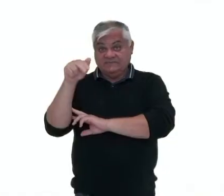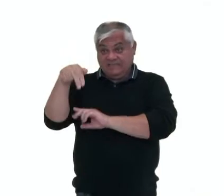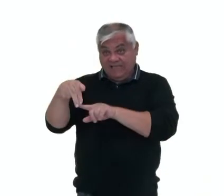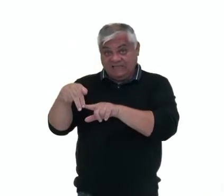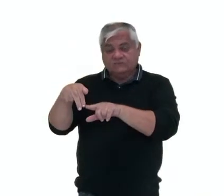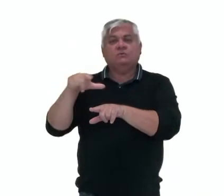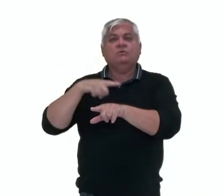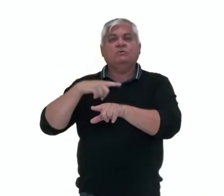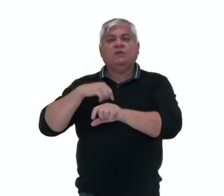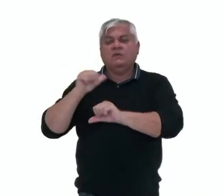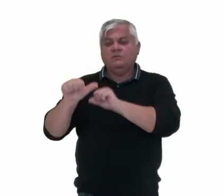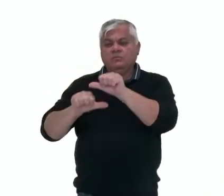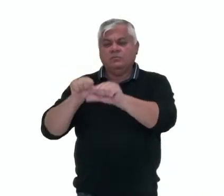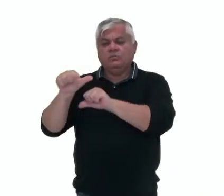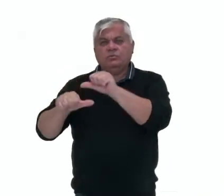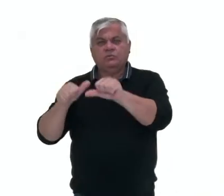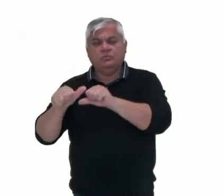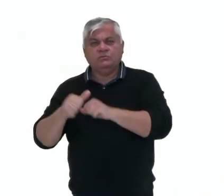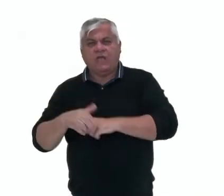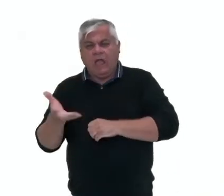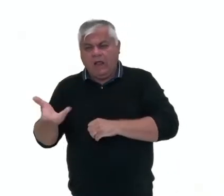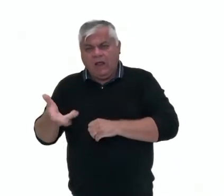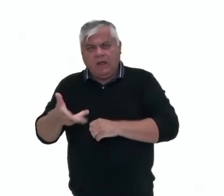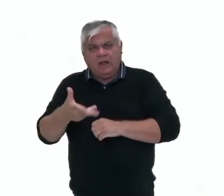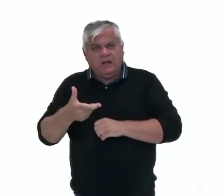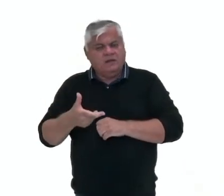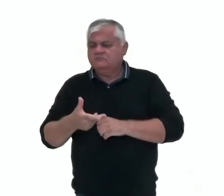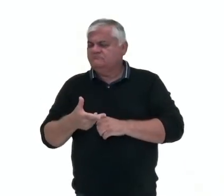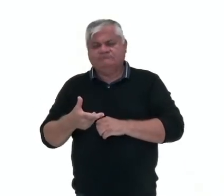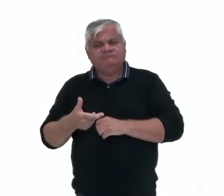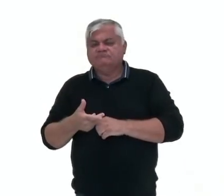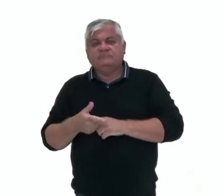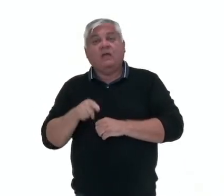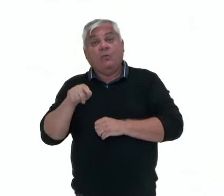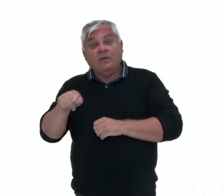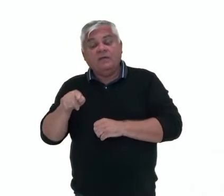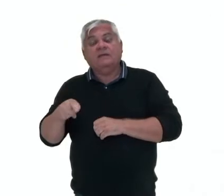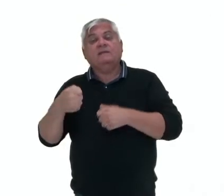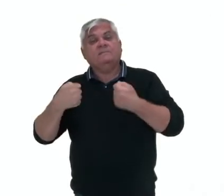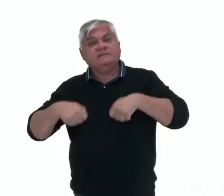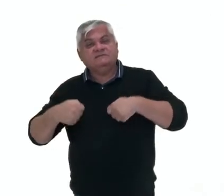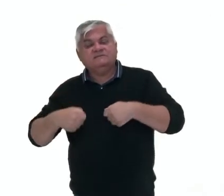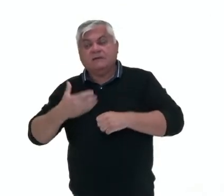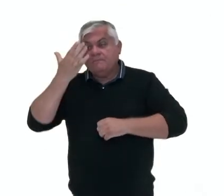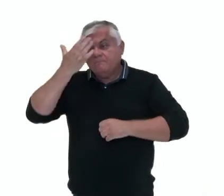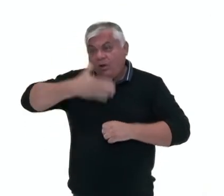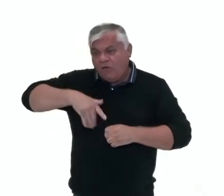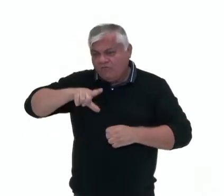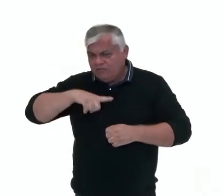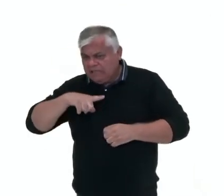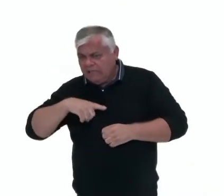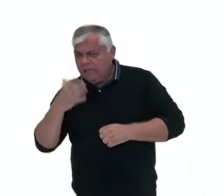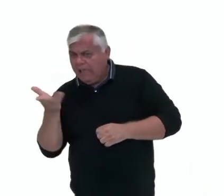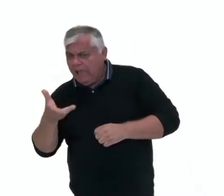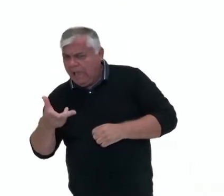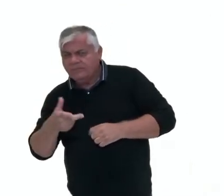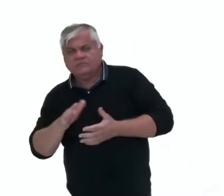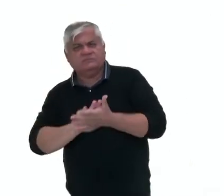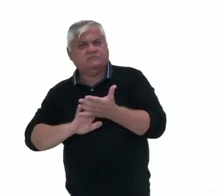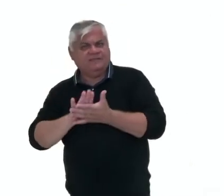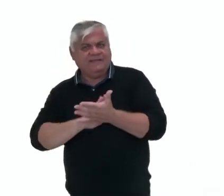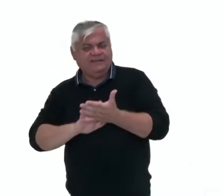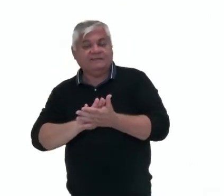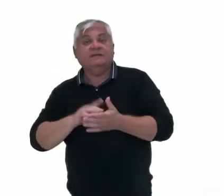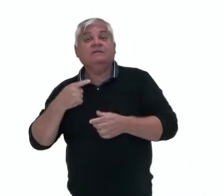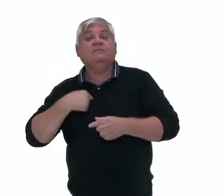que essa transformação não ocorre em velocidade apreciável, de modo que não se pode constatar a sua ocorrência no dia a dia. Esse